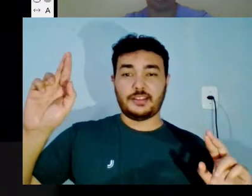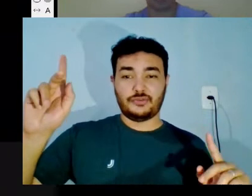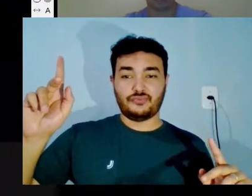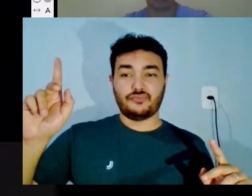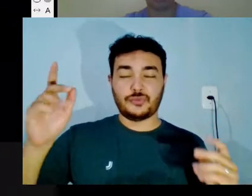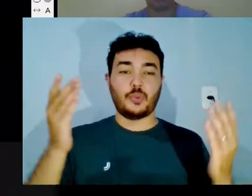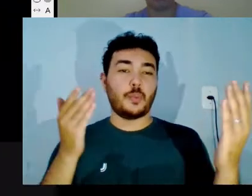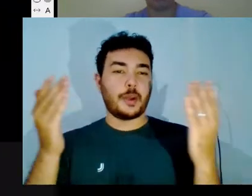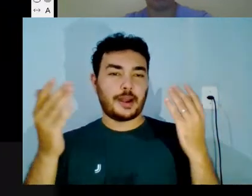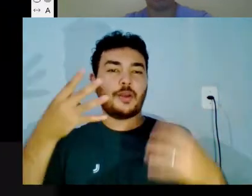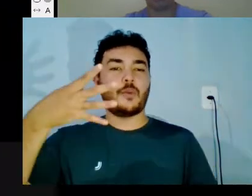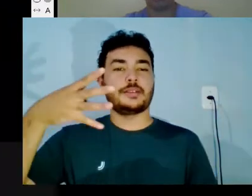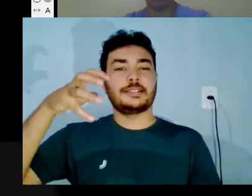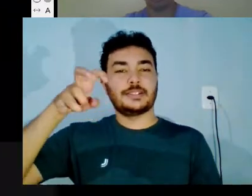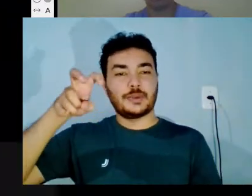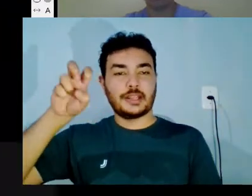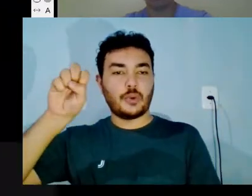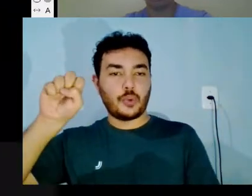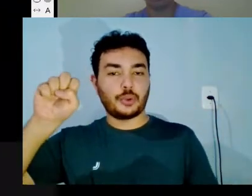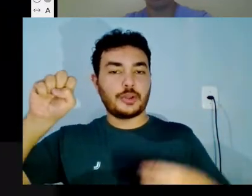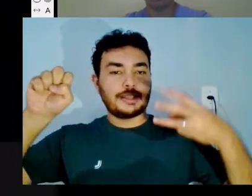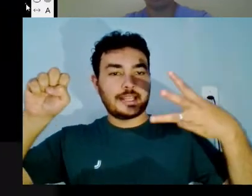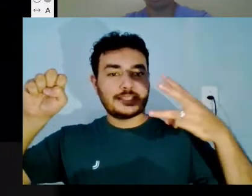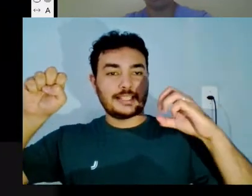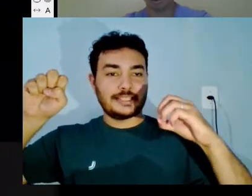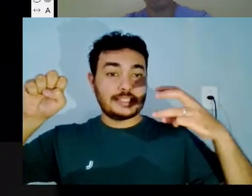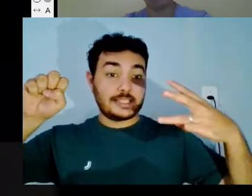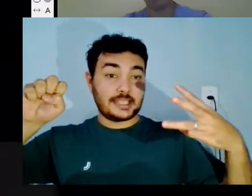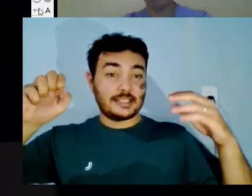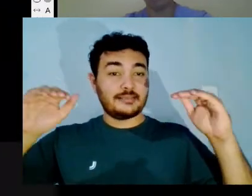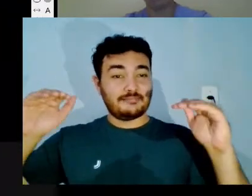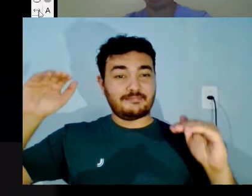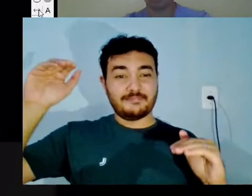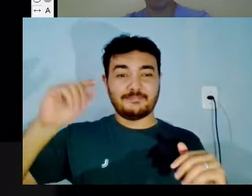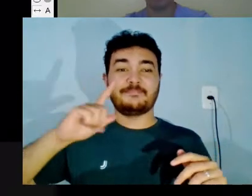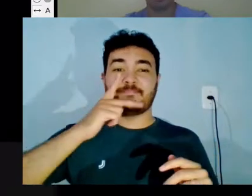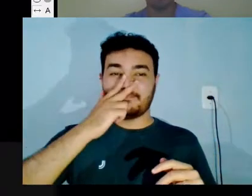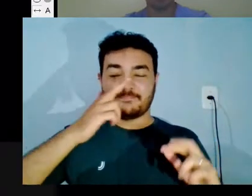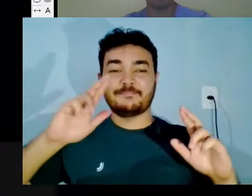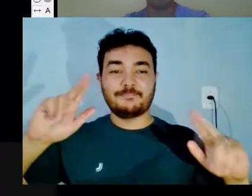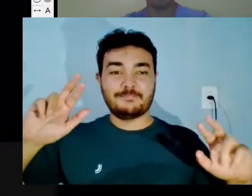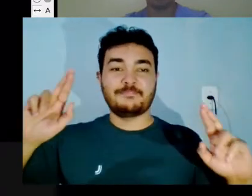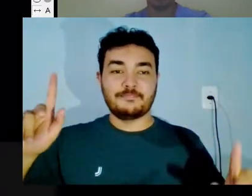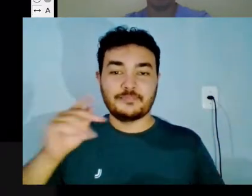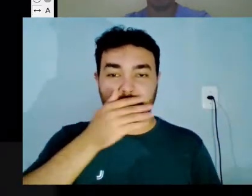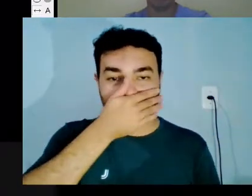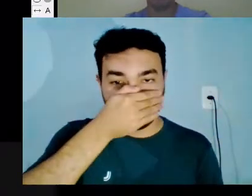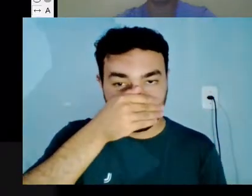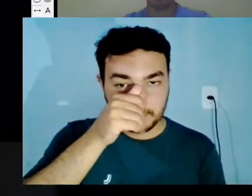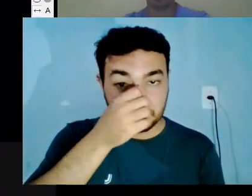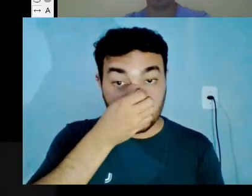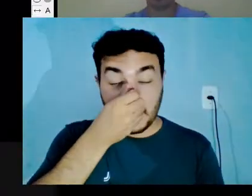comparar 458 com 303 kJ por mol, há uma diferença considerável, mas é uma diferença